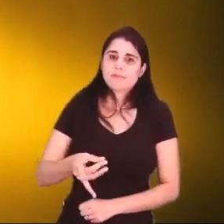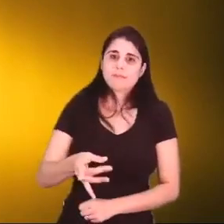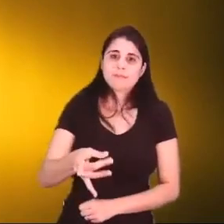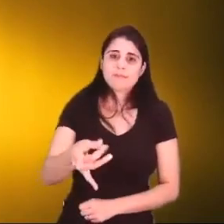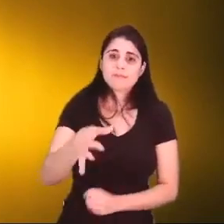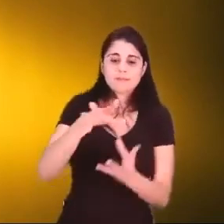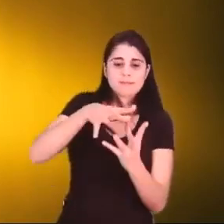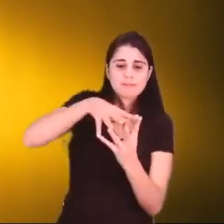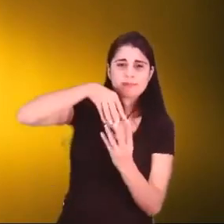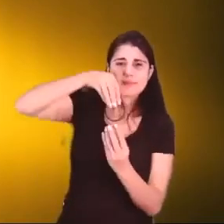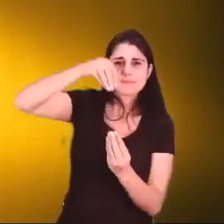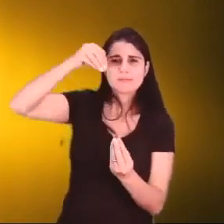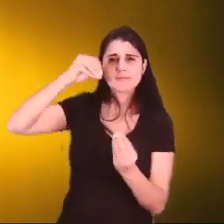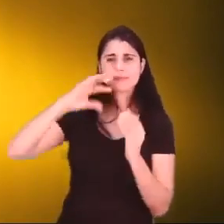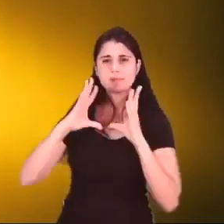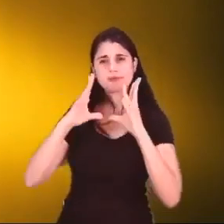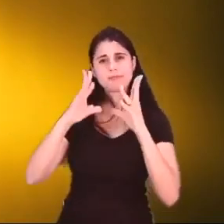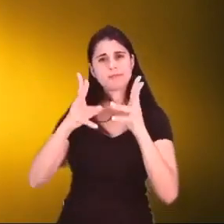Almas